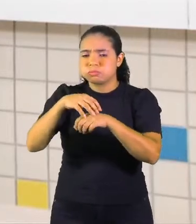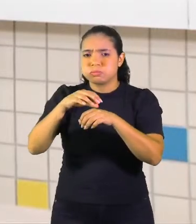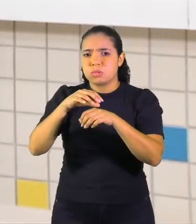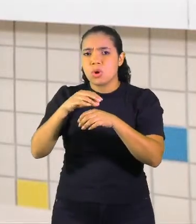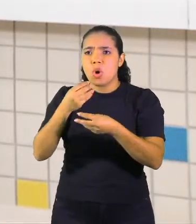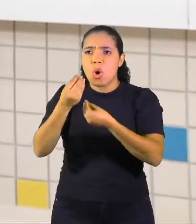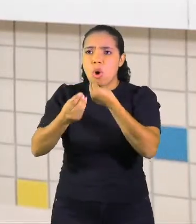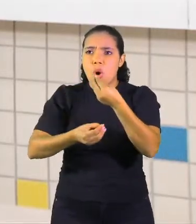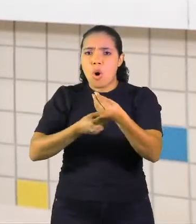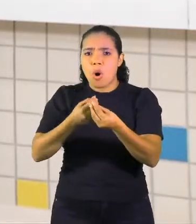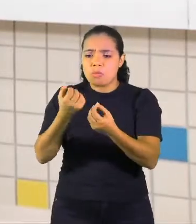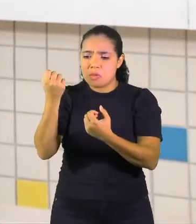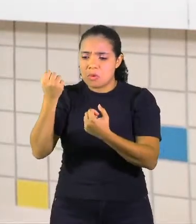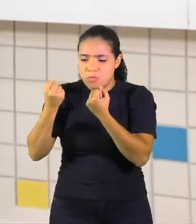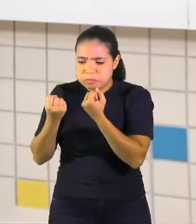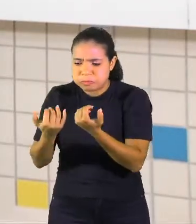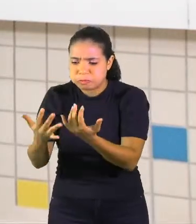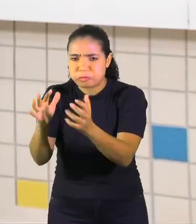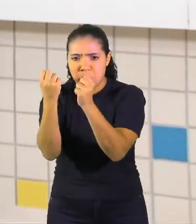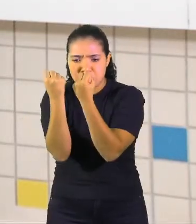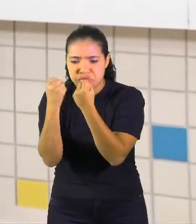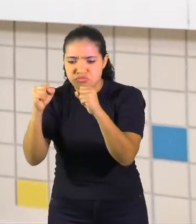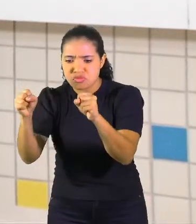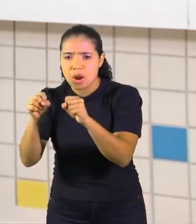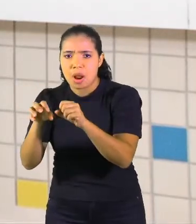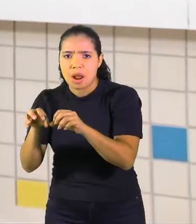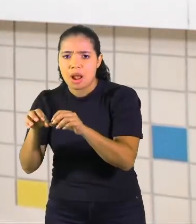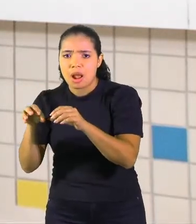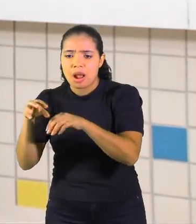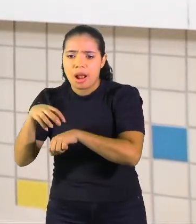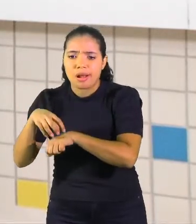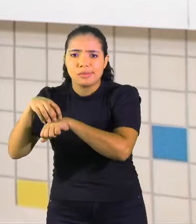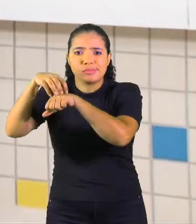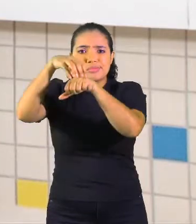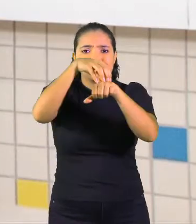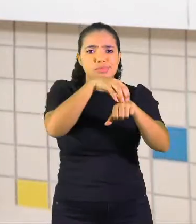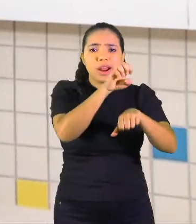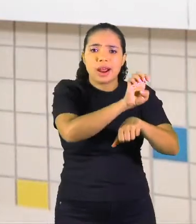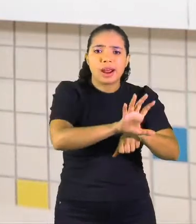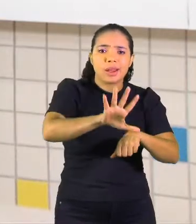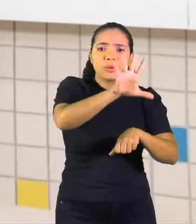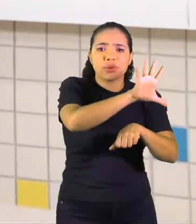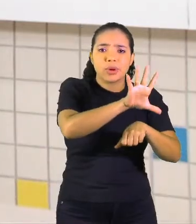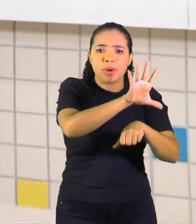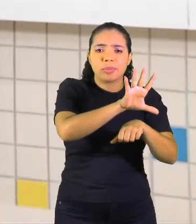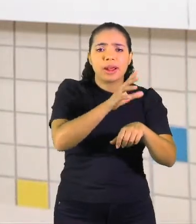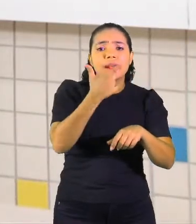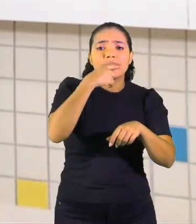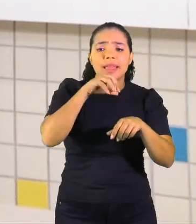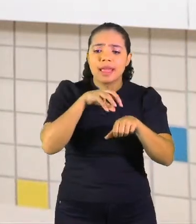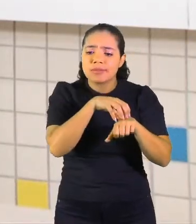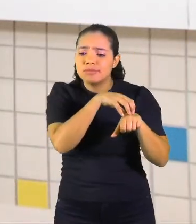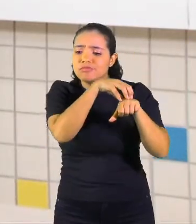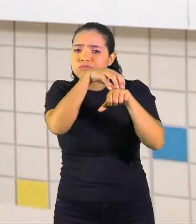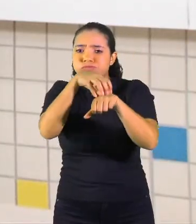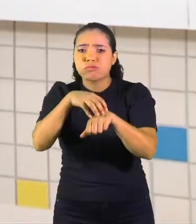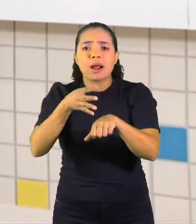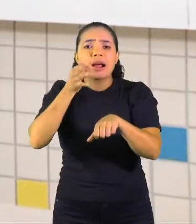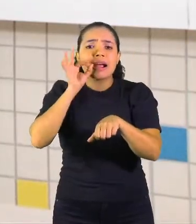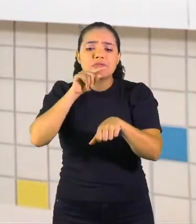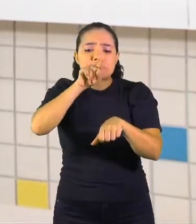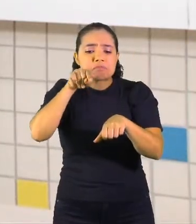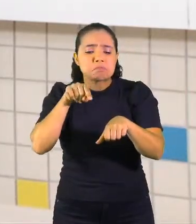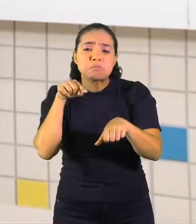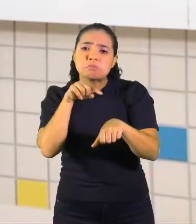grandes latifúndios para chegar até a Europa? Por onde ele passava? Quem transportava esse café?